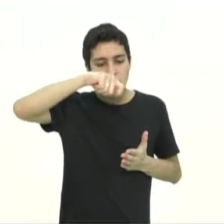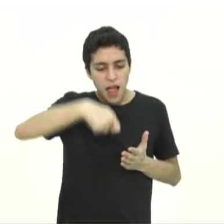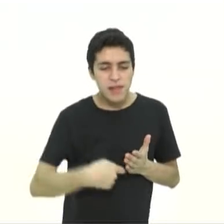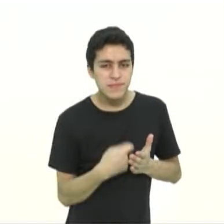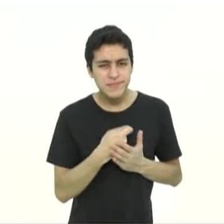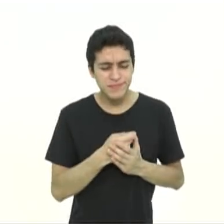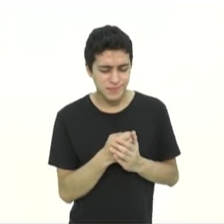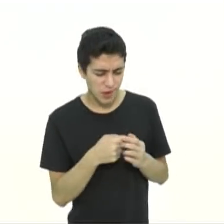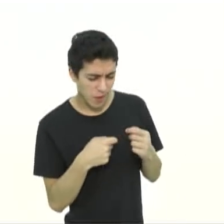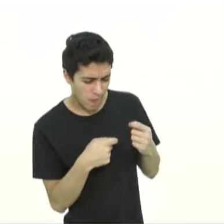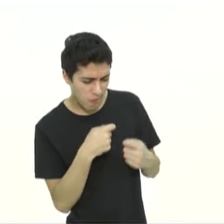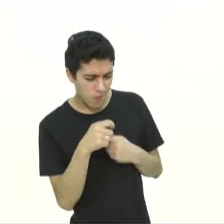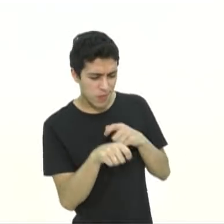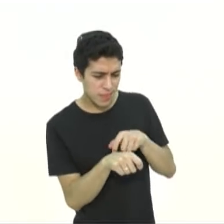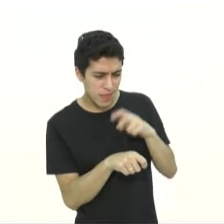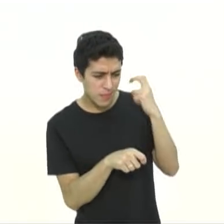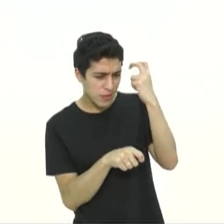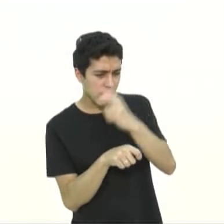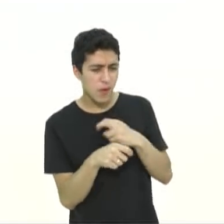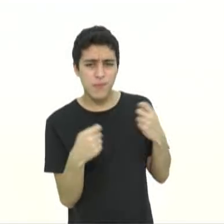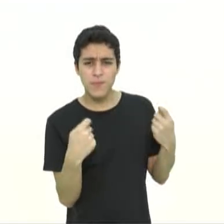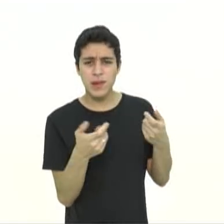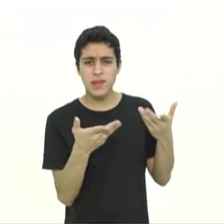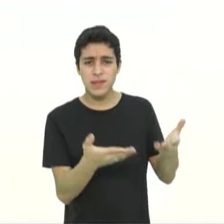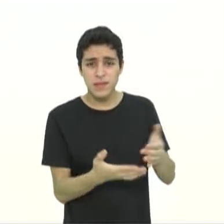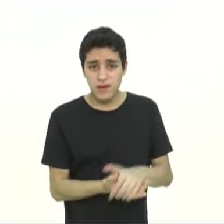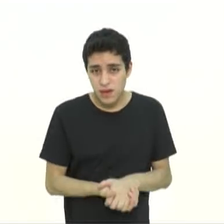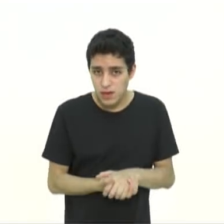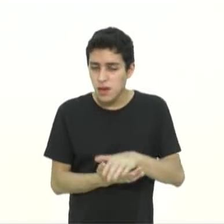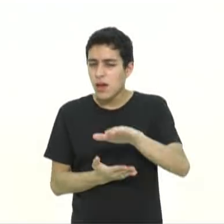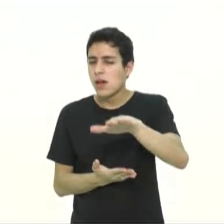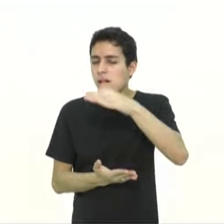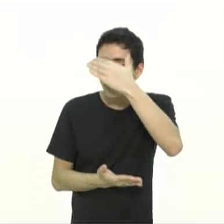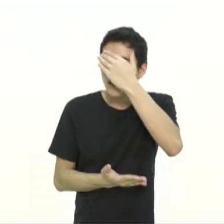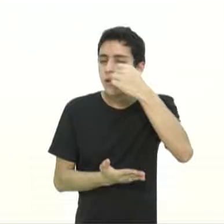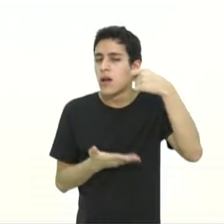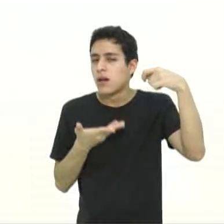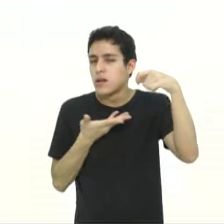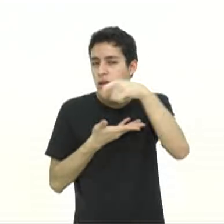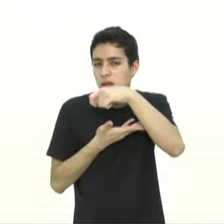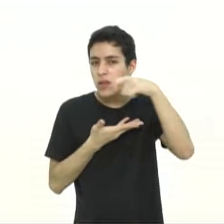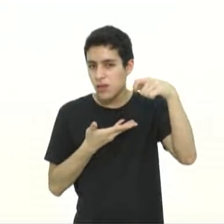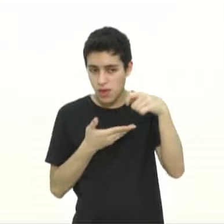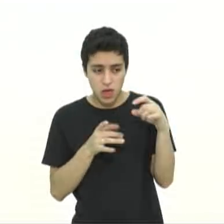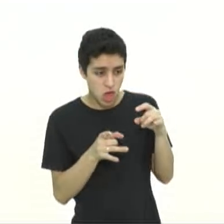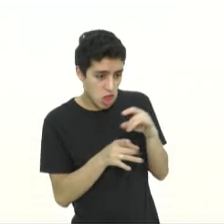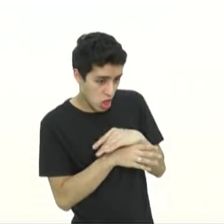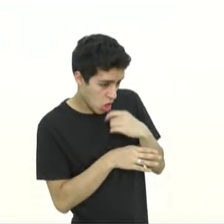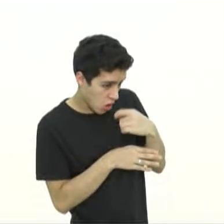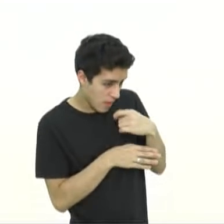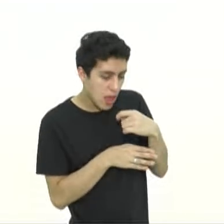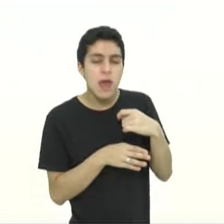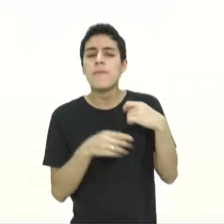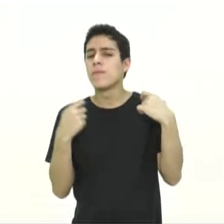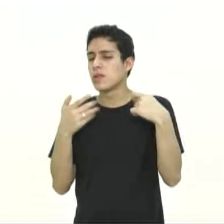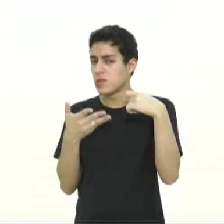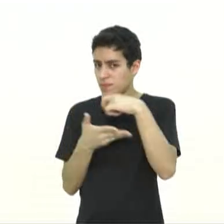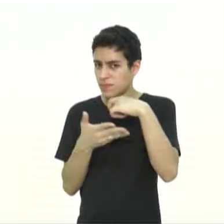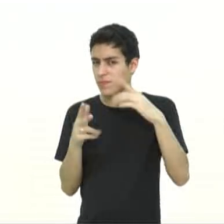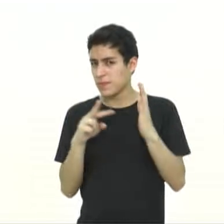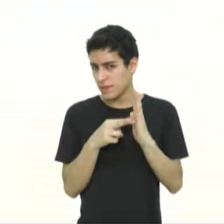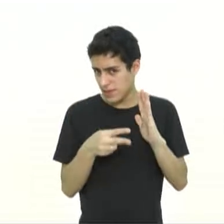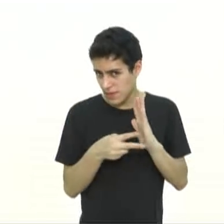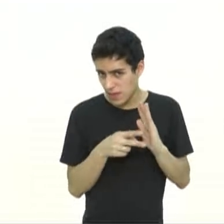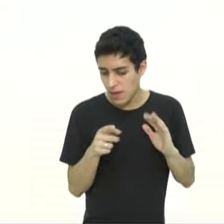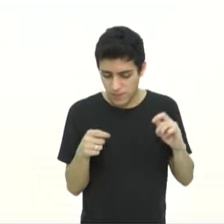serão cerca de 5 horas do dia. E não esqueça de escovar os dentes depois de comer. Ou seja, você tem que escovar os